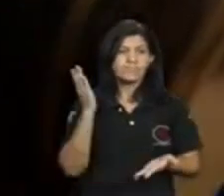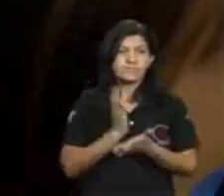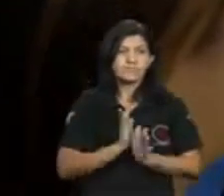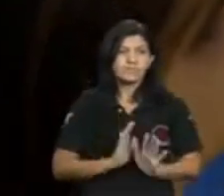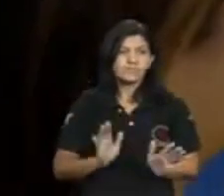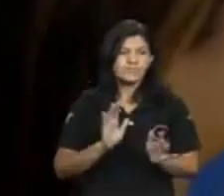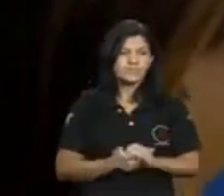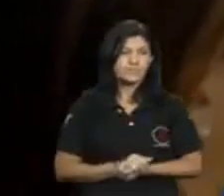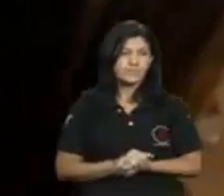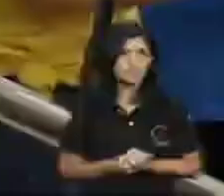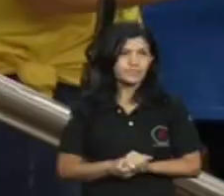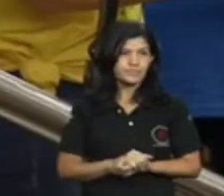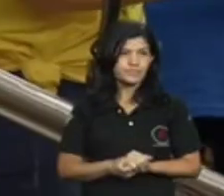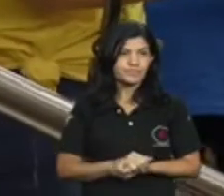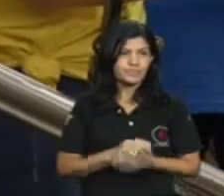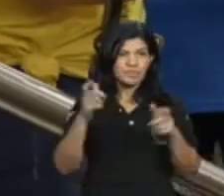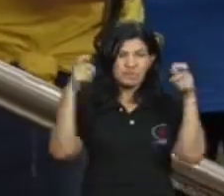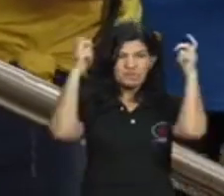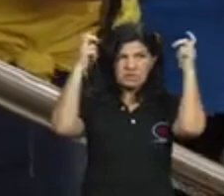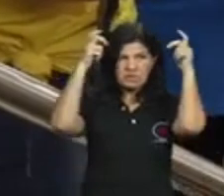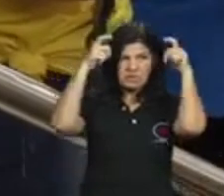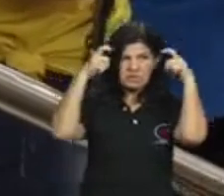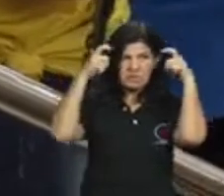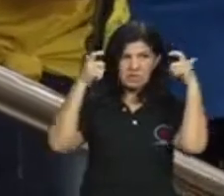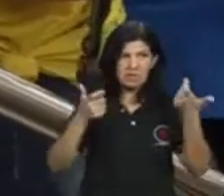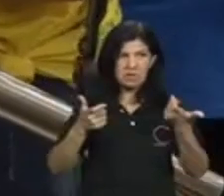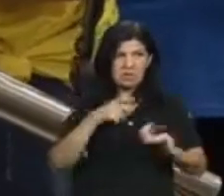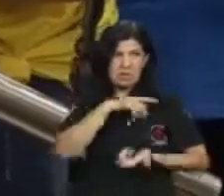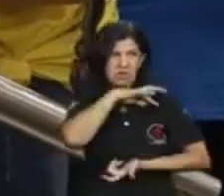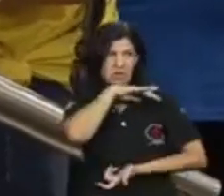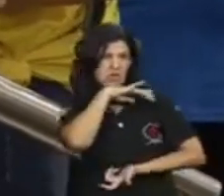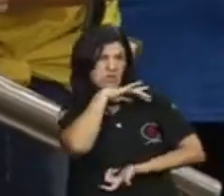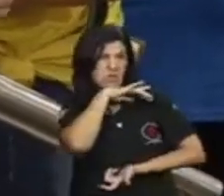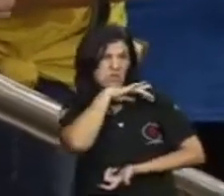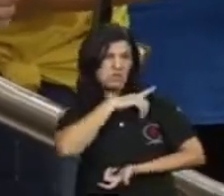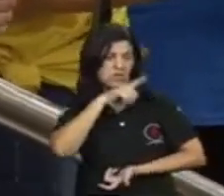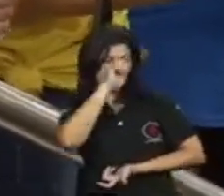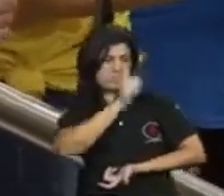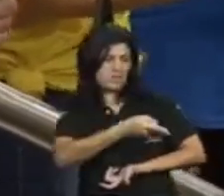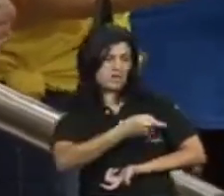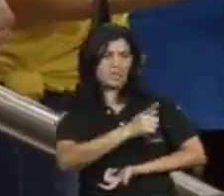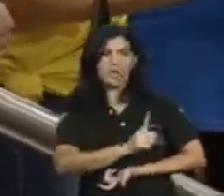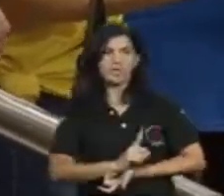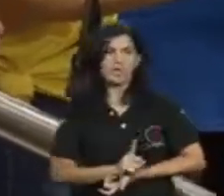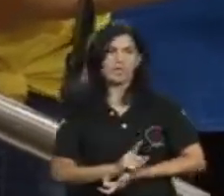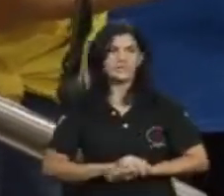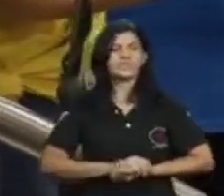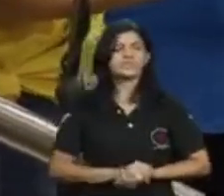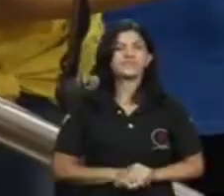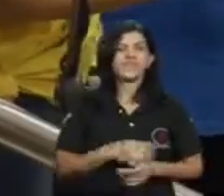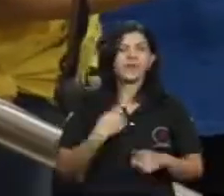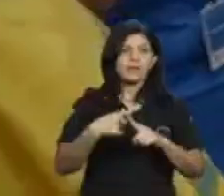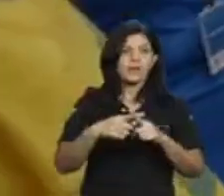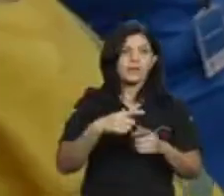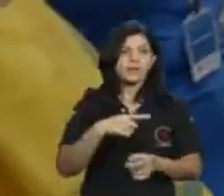vai mandar mais. Rica Labachu de Cantarábia. Porque